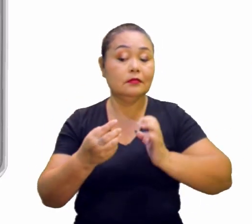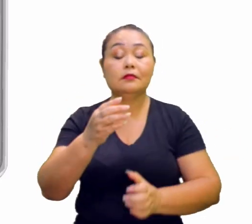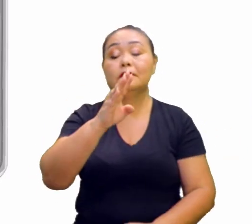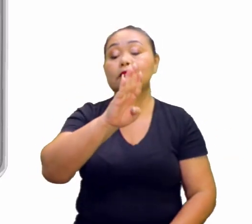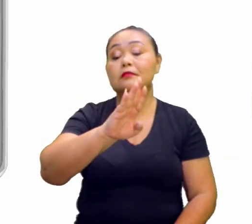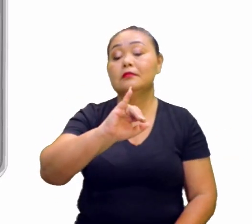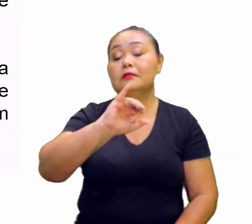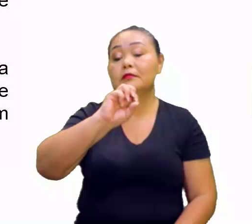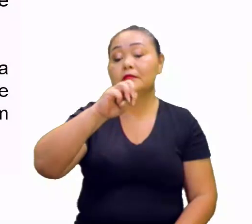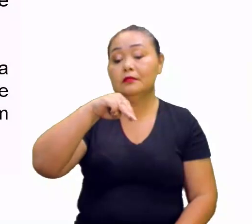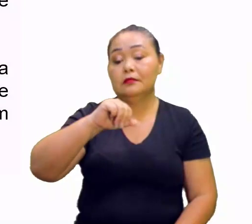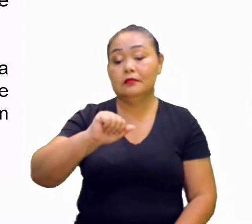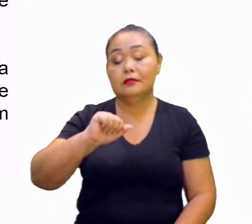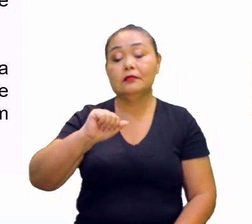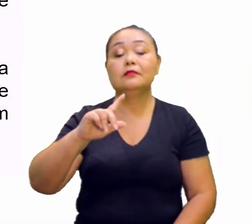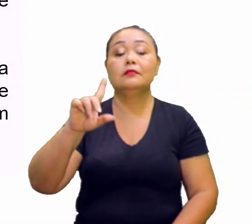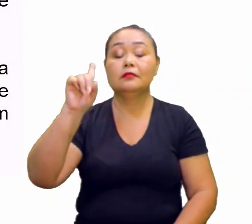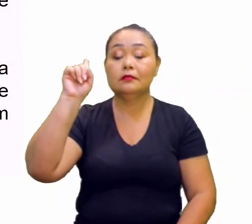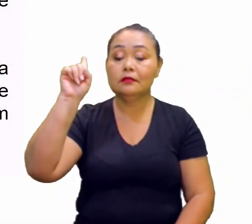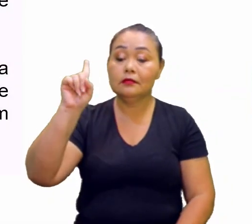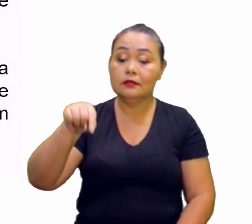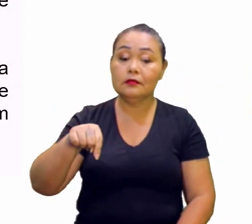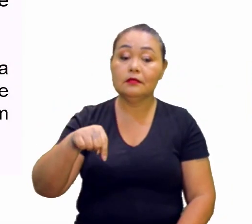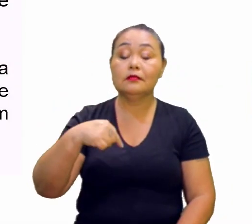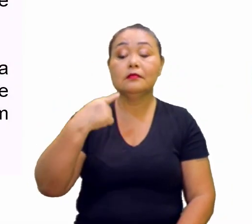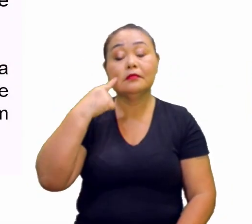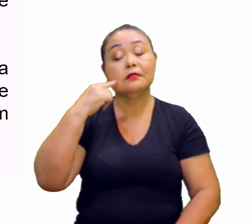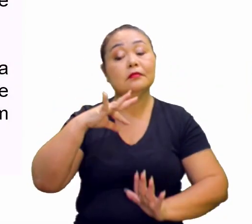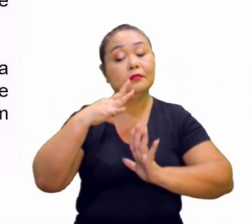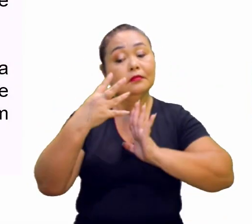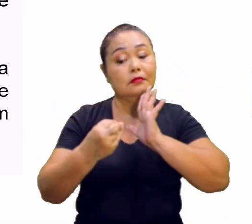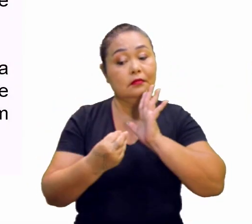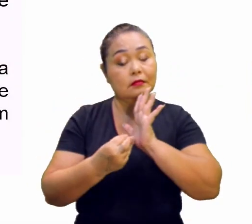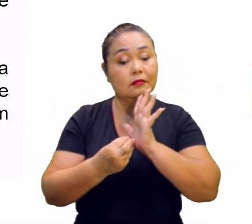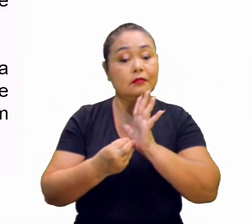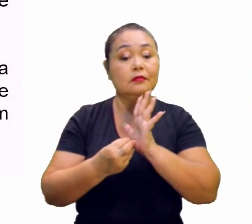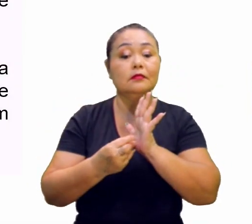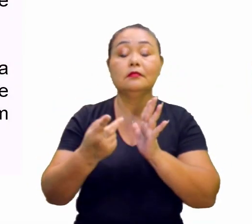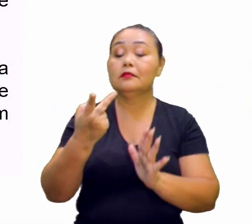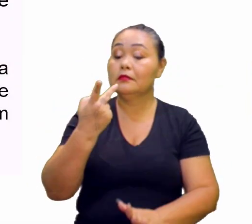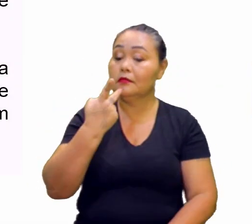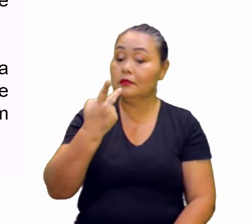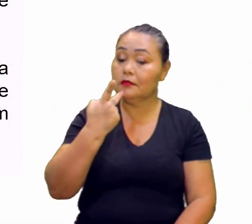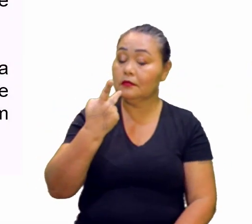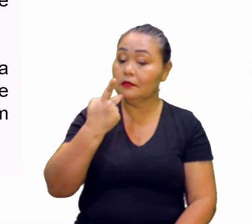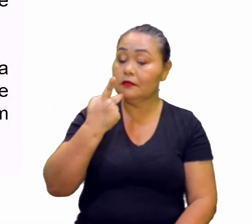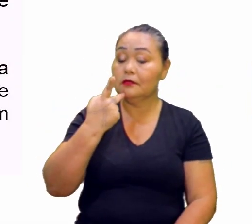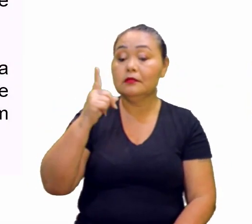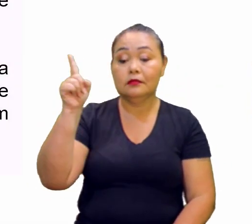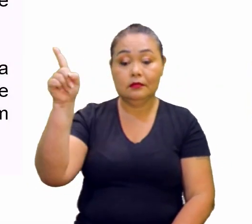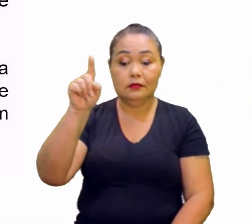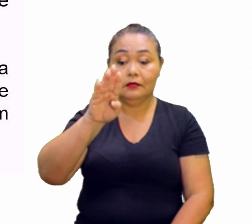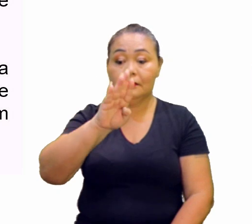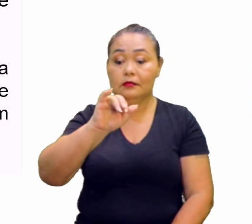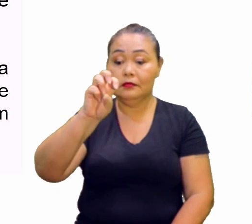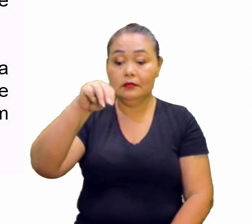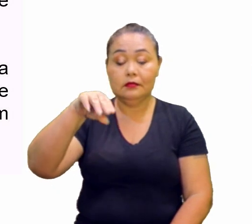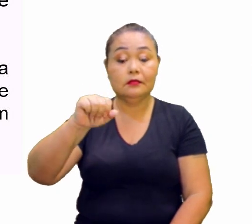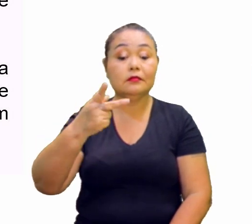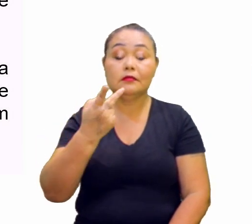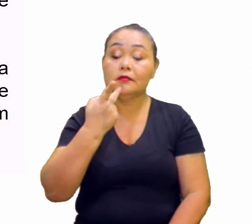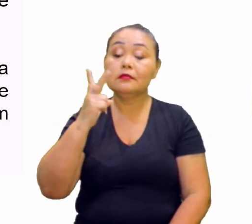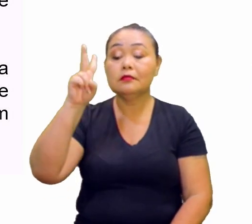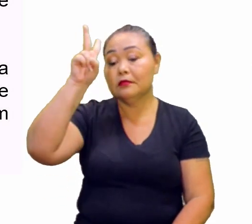amazônico, e quando a gente fala da Amazônia, desse bioma, a gente tem que